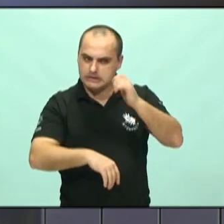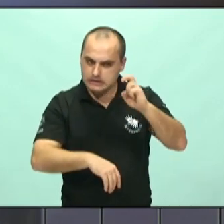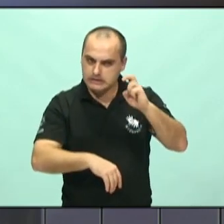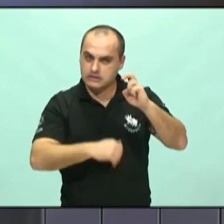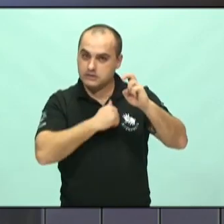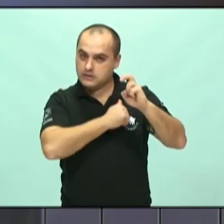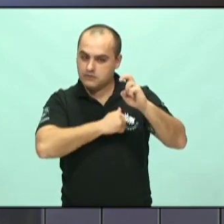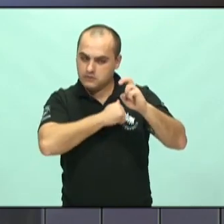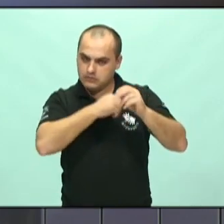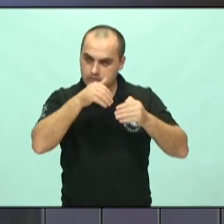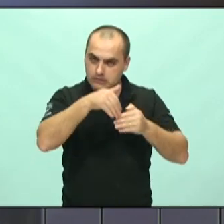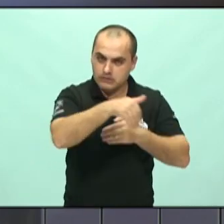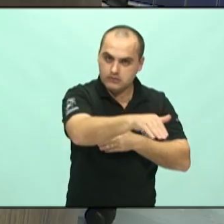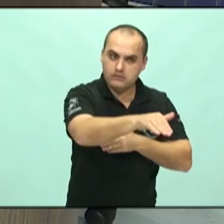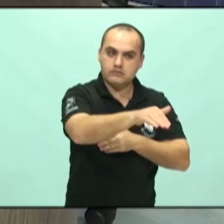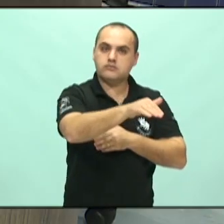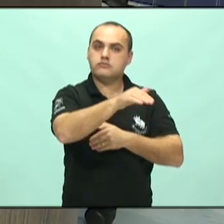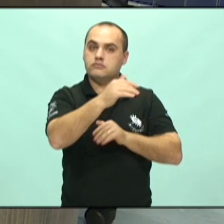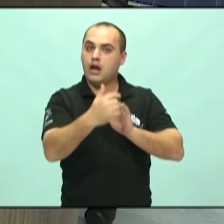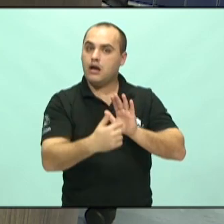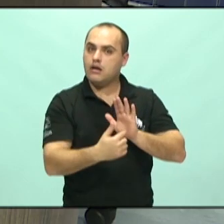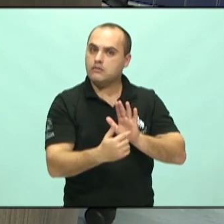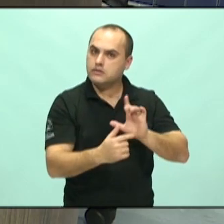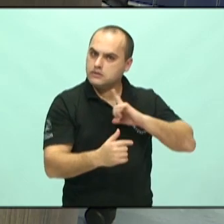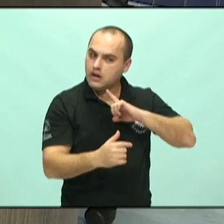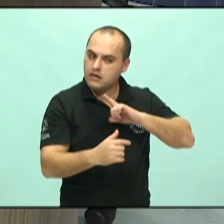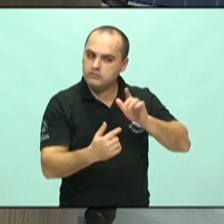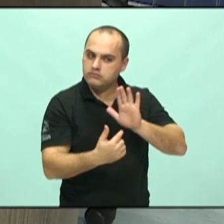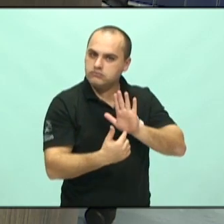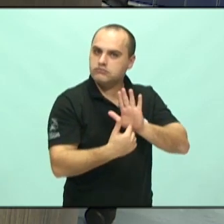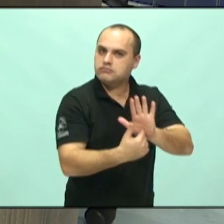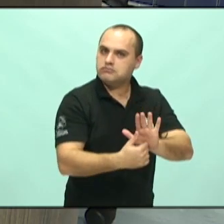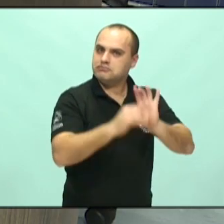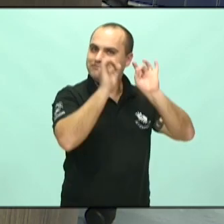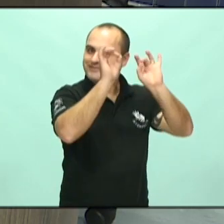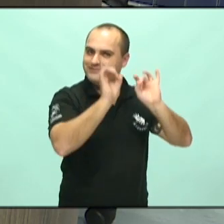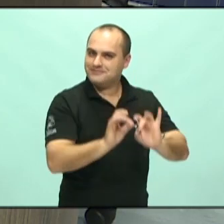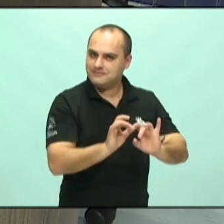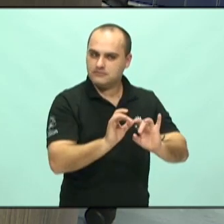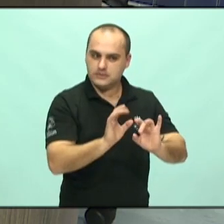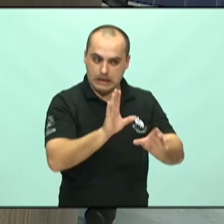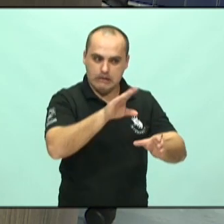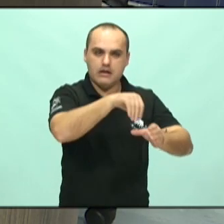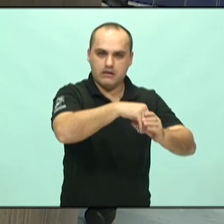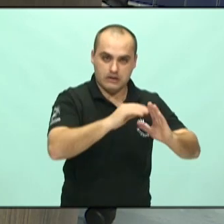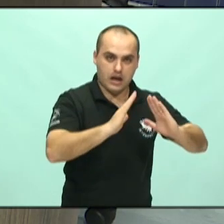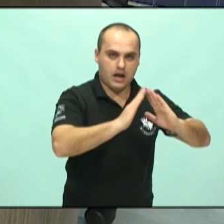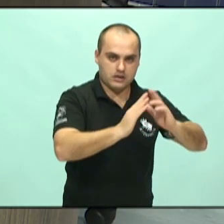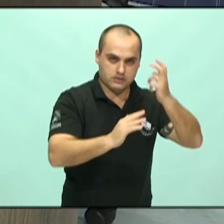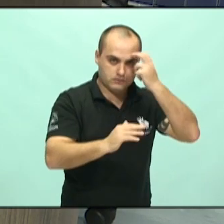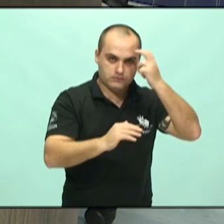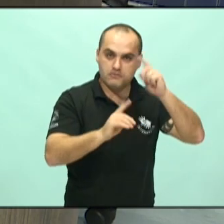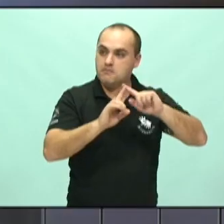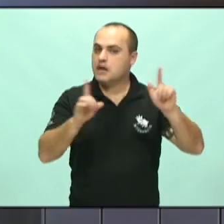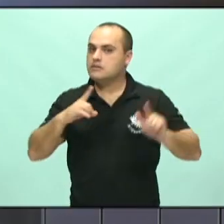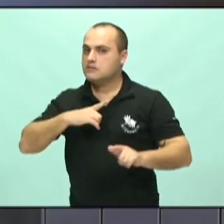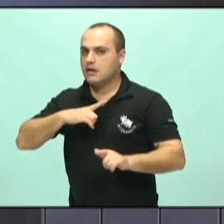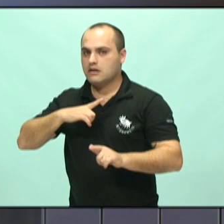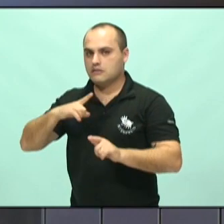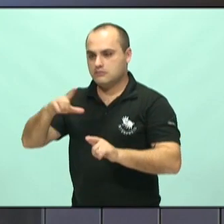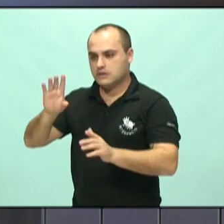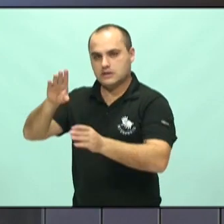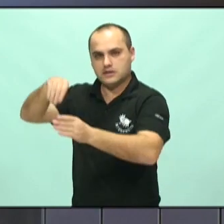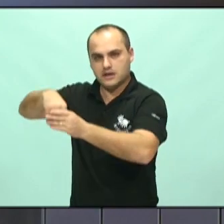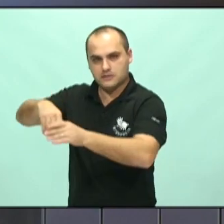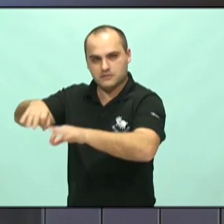acontece a maioria na Casa de Cultura, mas também tem uma atividade, um espetáculo programado para o Teatro